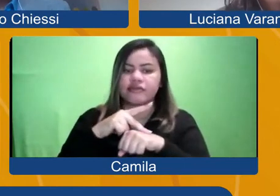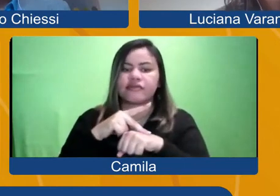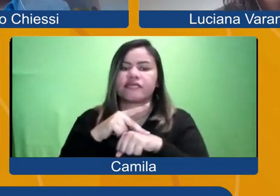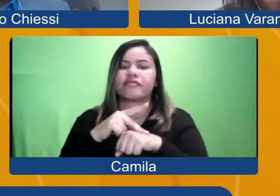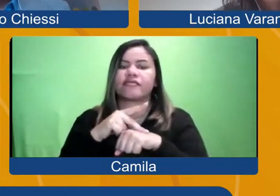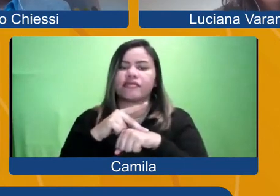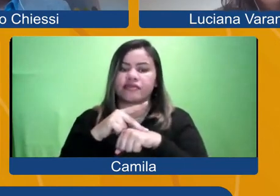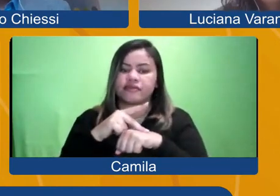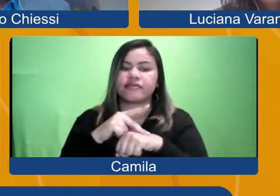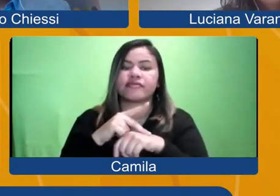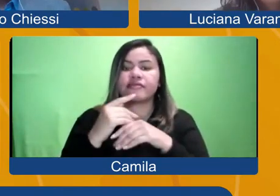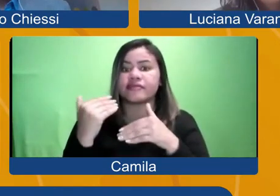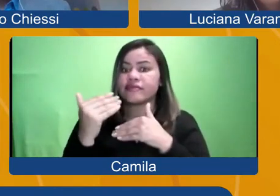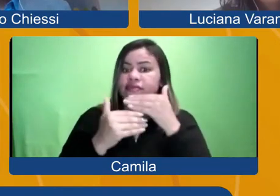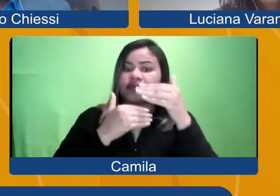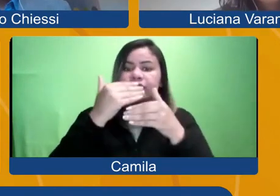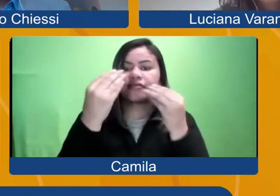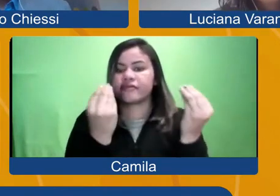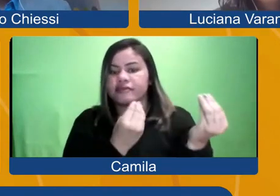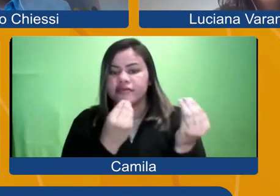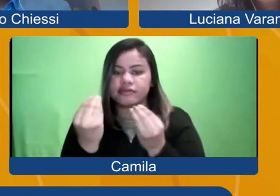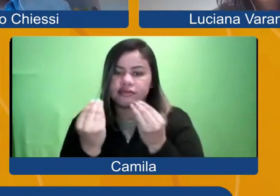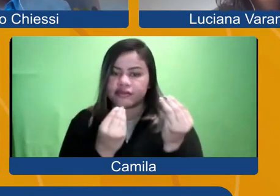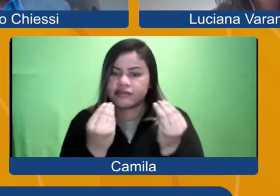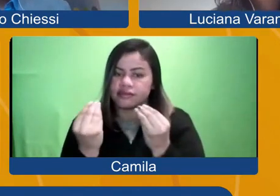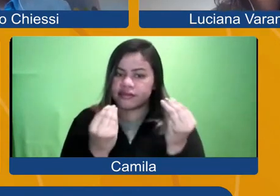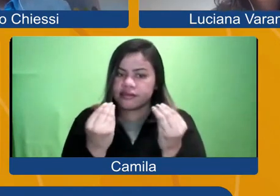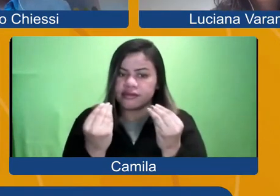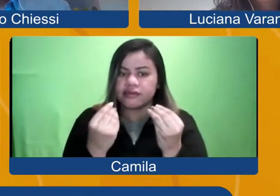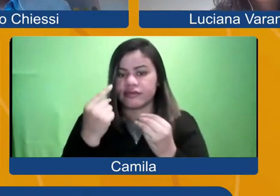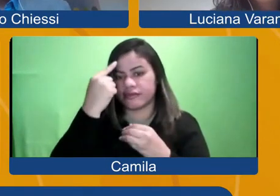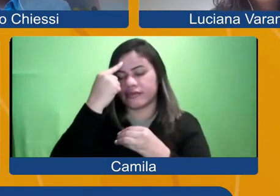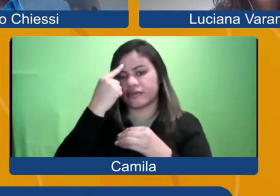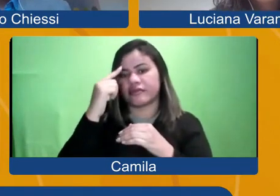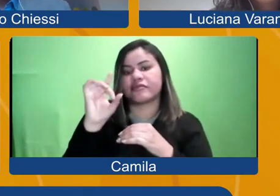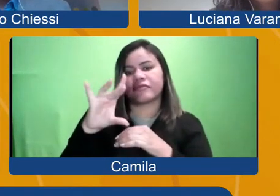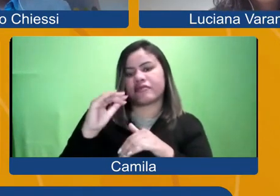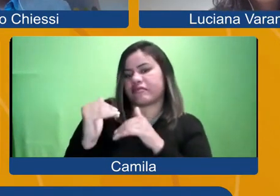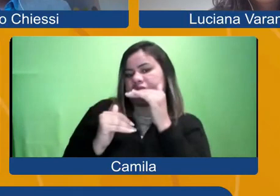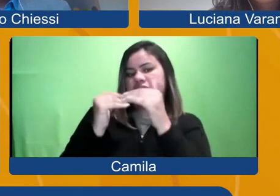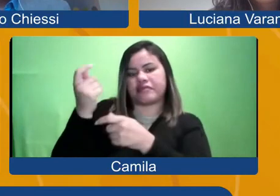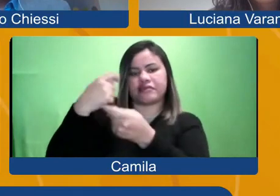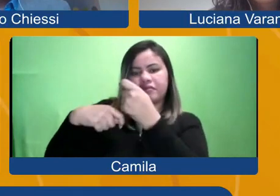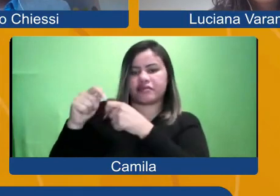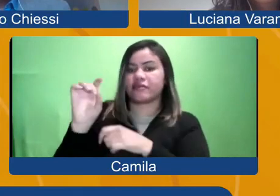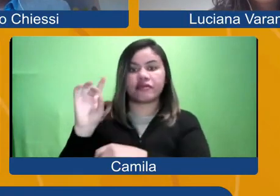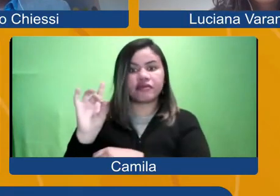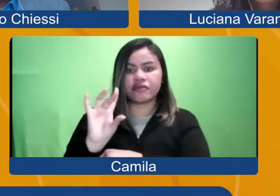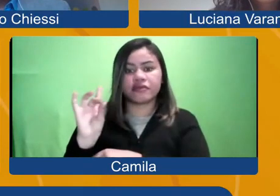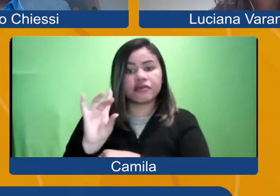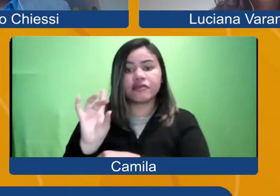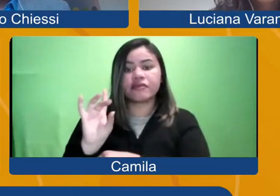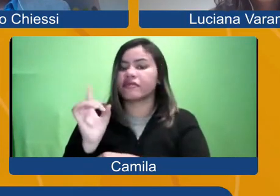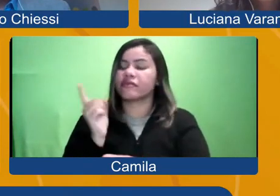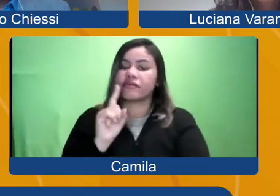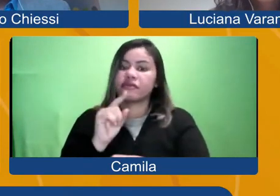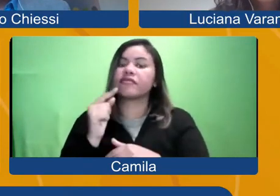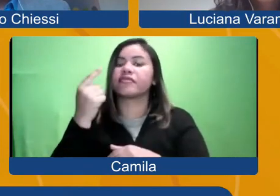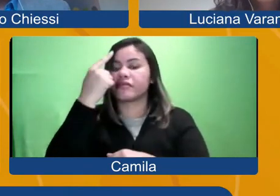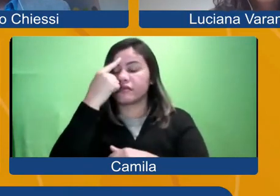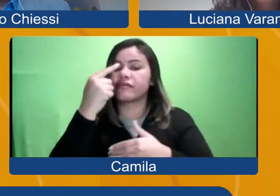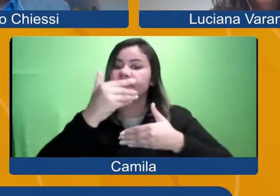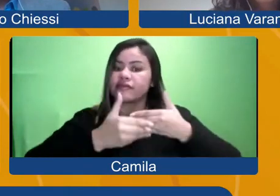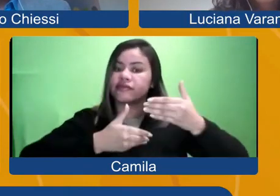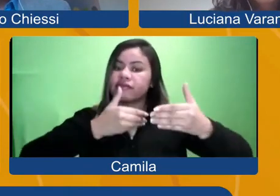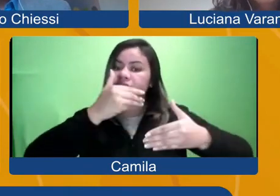de desenvolvimento se quer, né, não só o crescimento econômico que é tão buscado, mas o desenvolvimento e como que a gente pode fazer